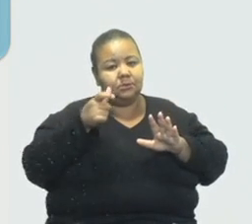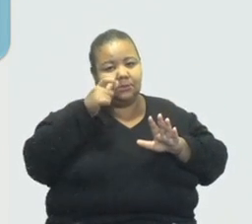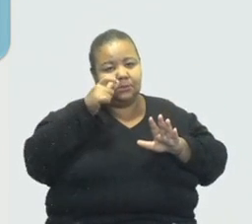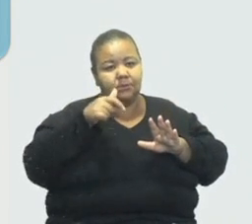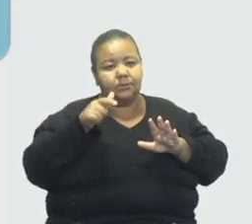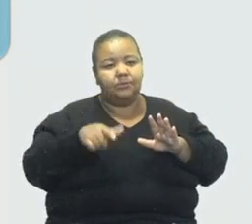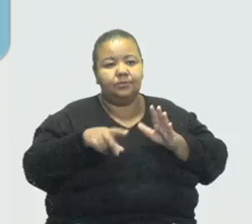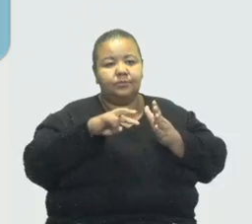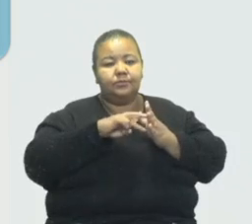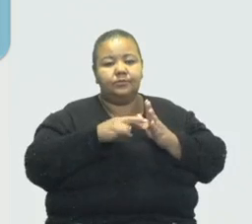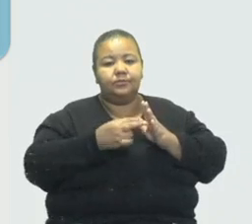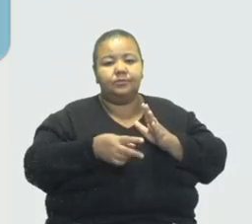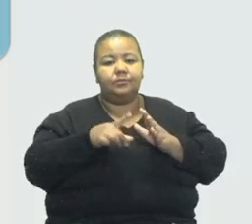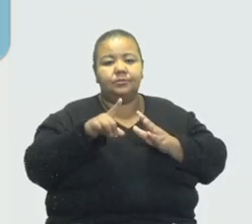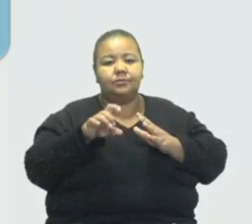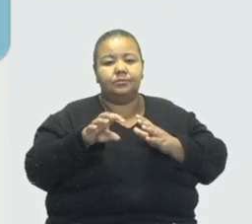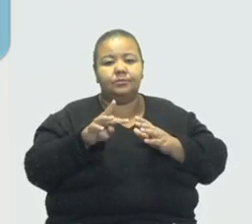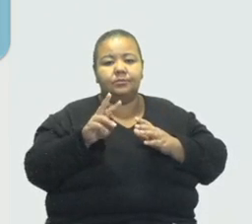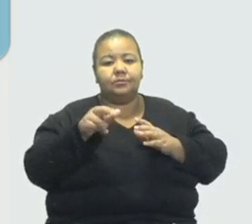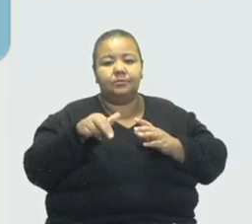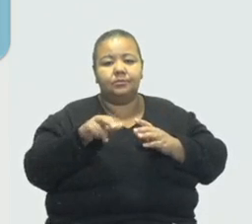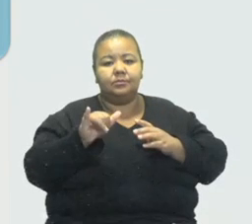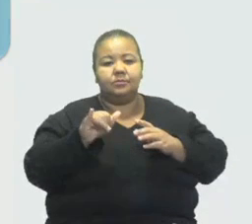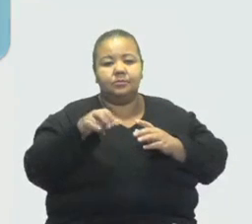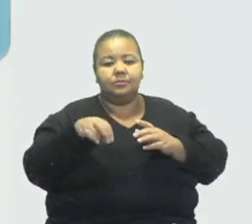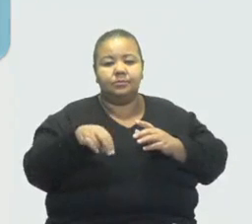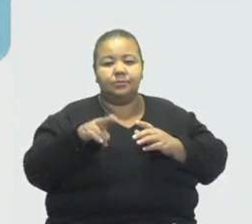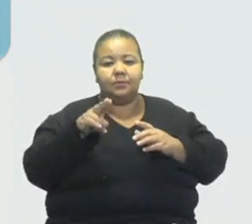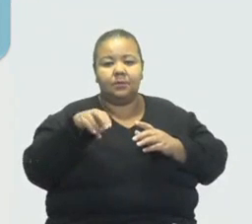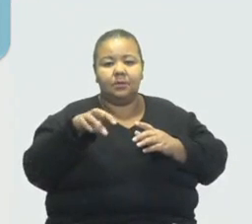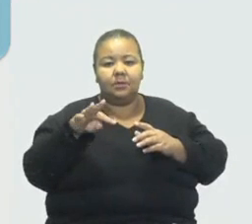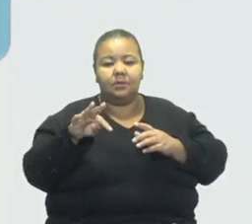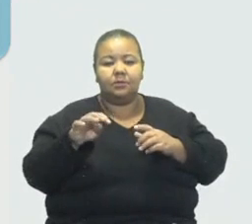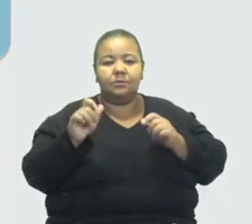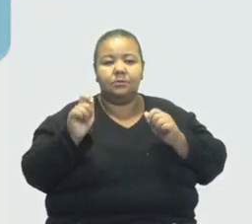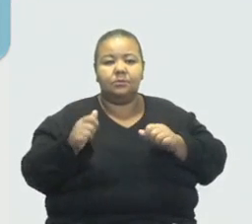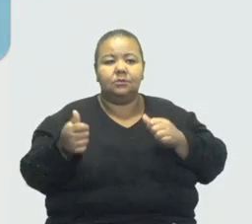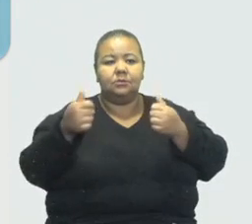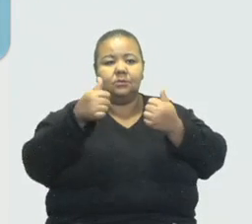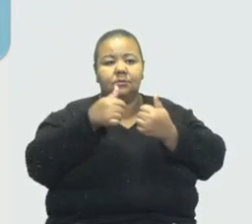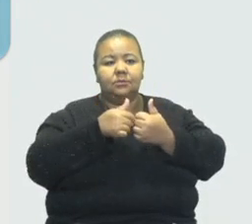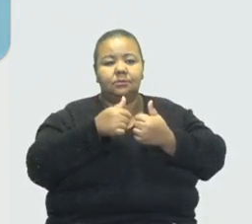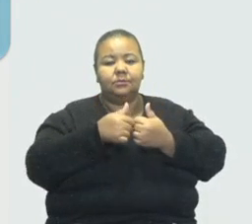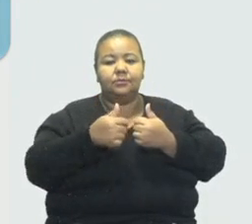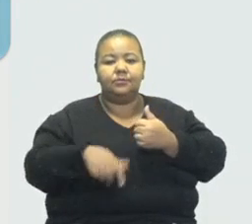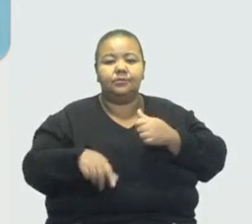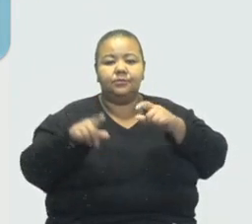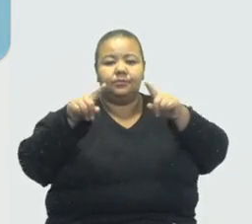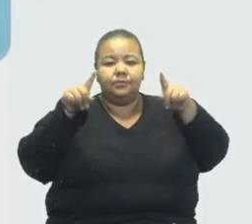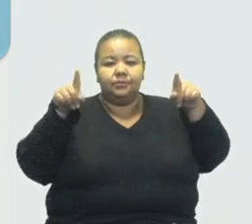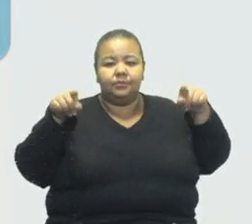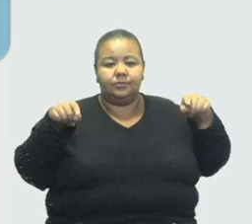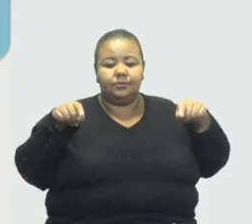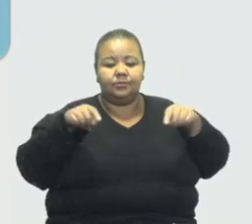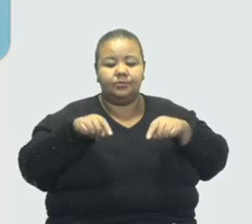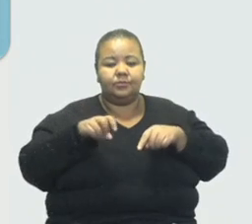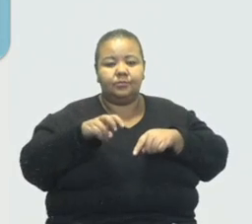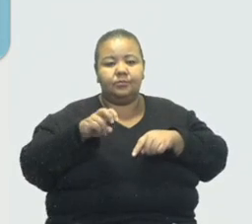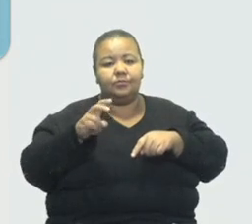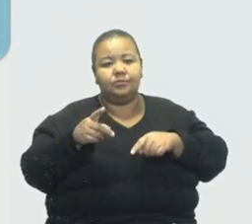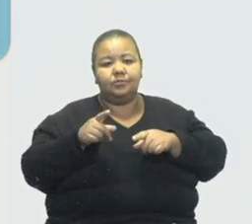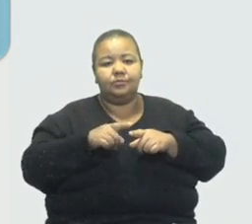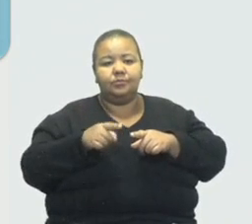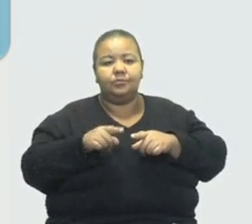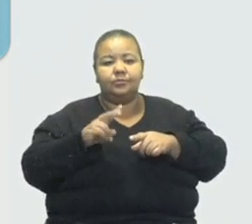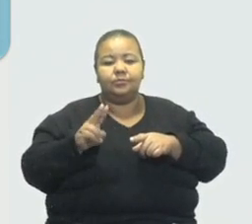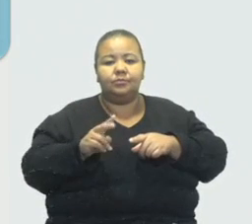hoje, que é o conceito de determinante. Então, você pode representar ela usando colchetes, como eu apresentei aqui, ou usando